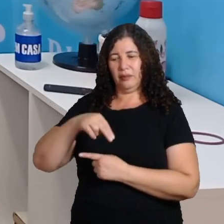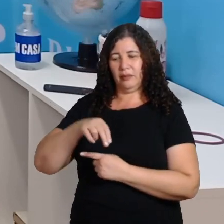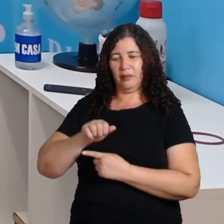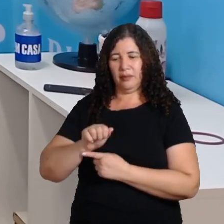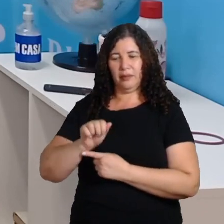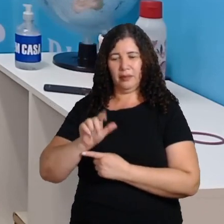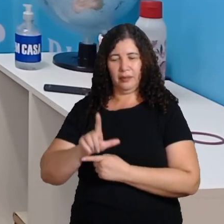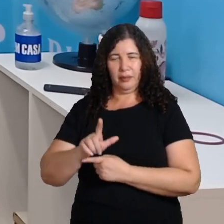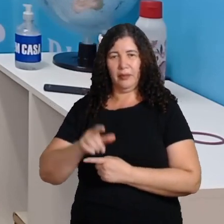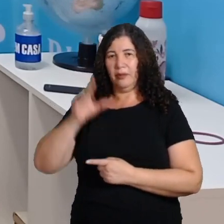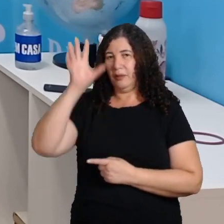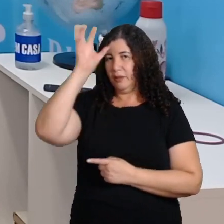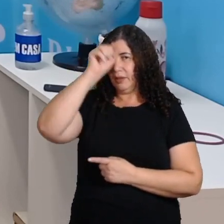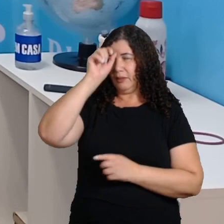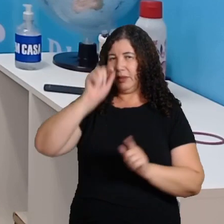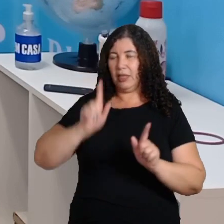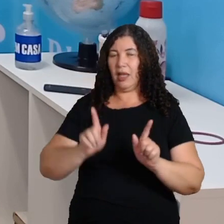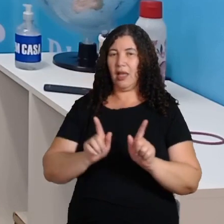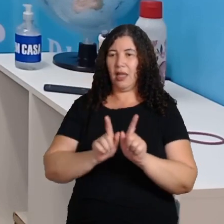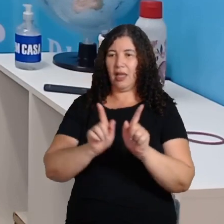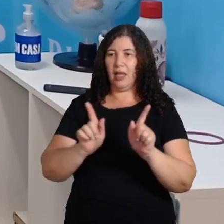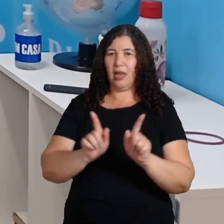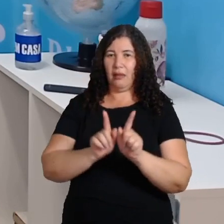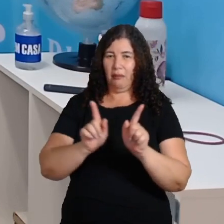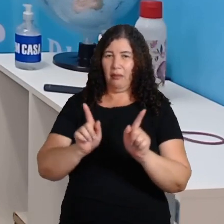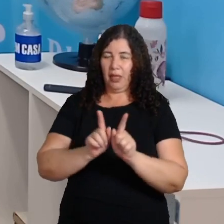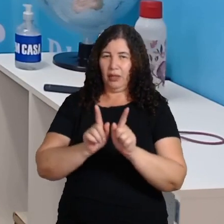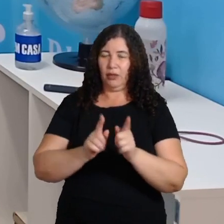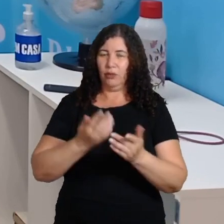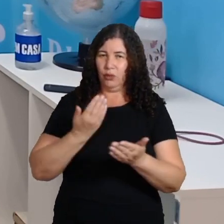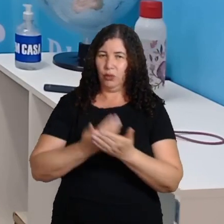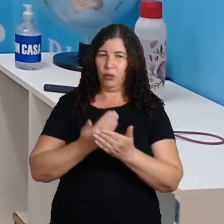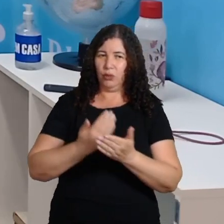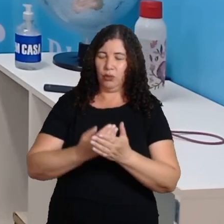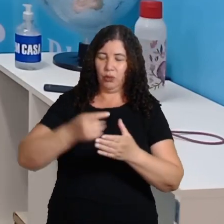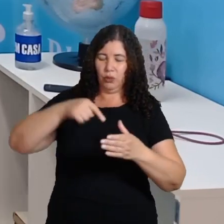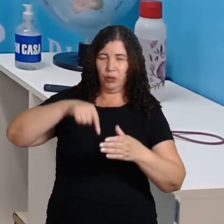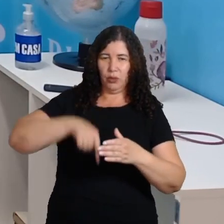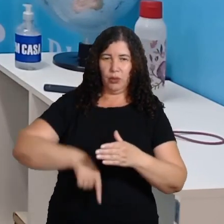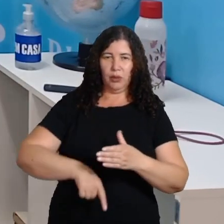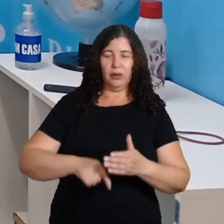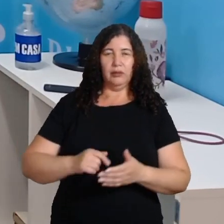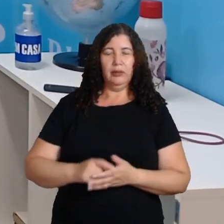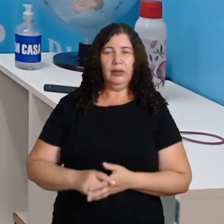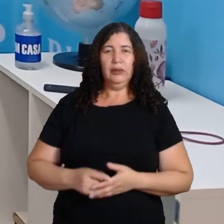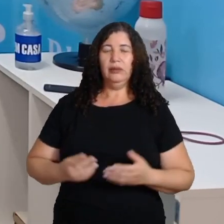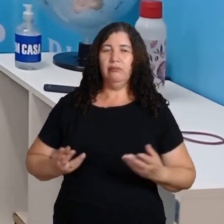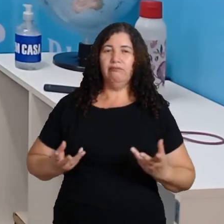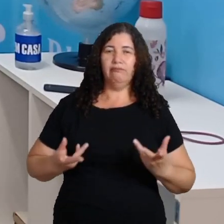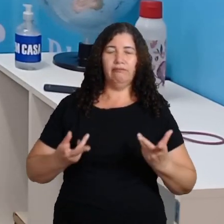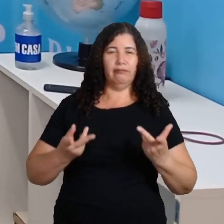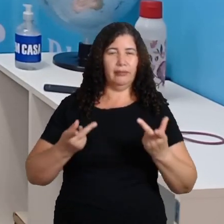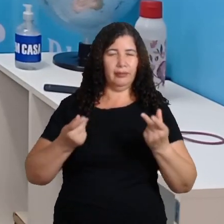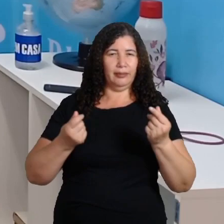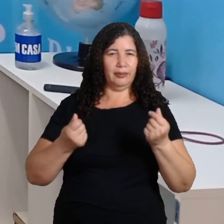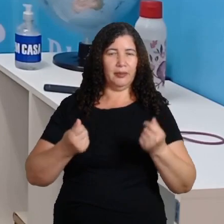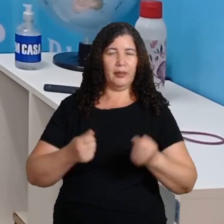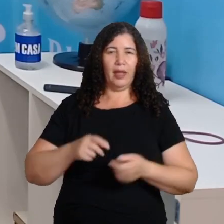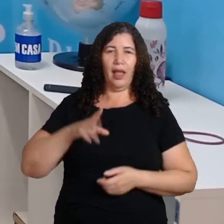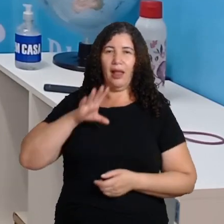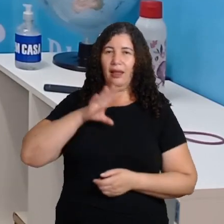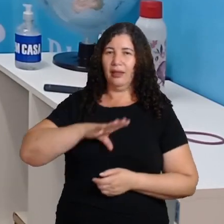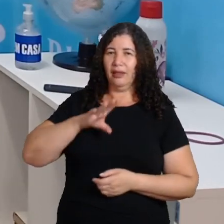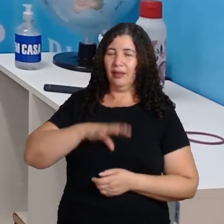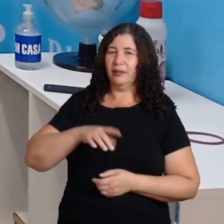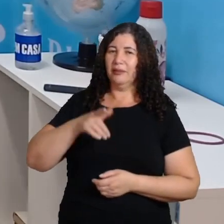um pouquinho de gramática? Vamos aprofundar ainda mais na nossa rica e linda língua